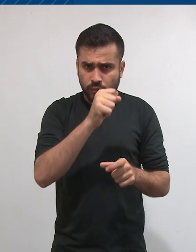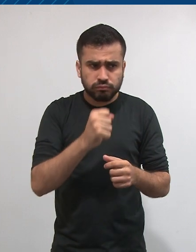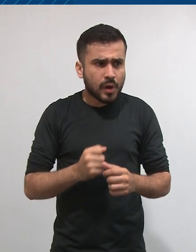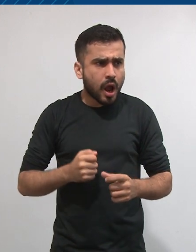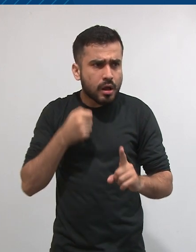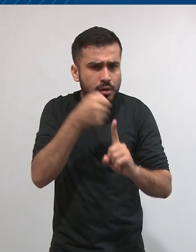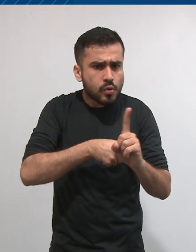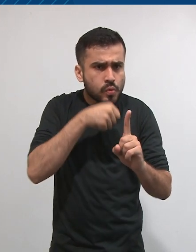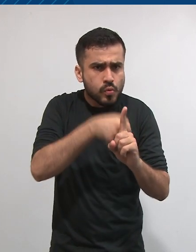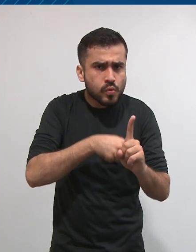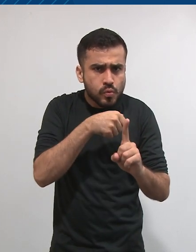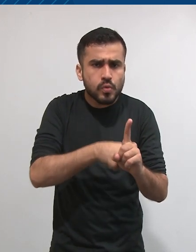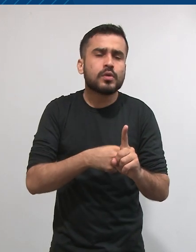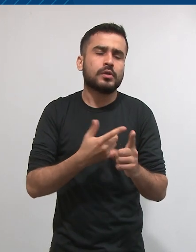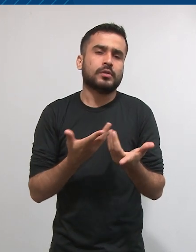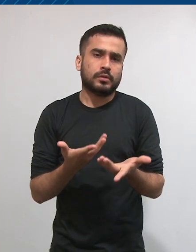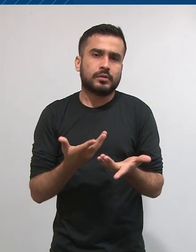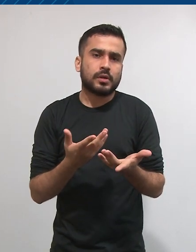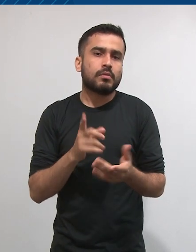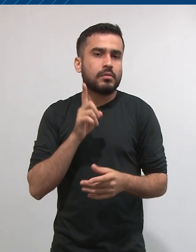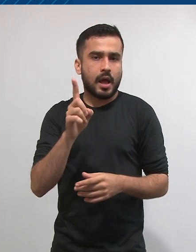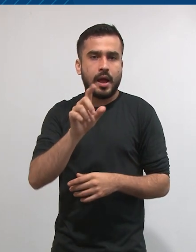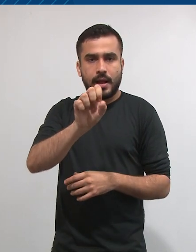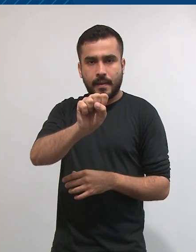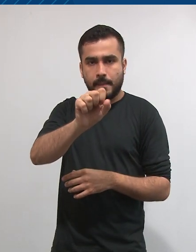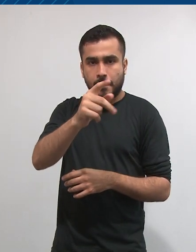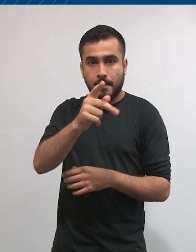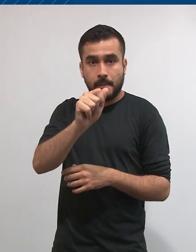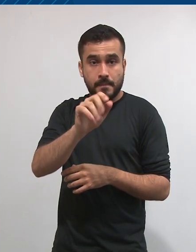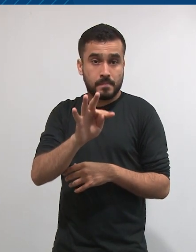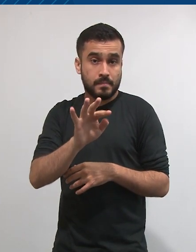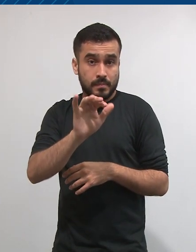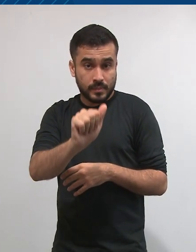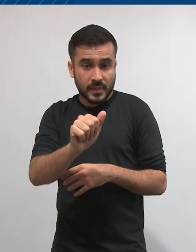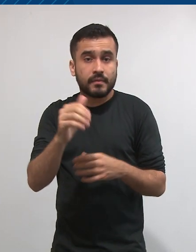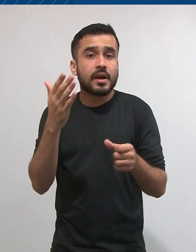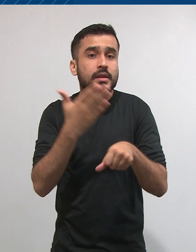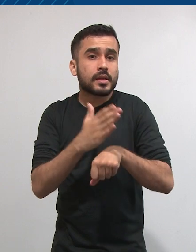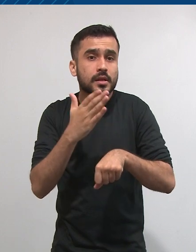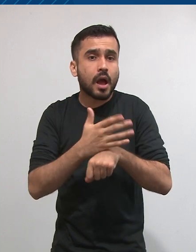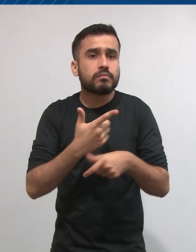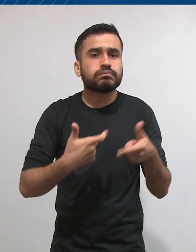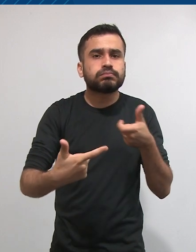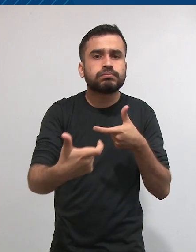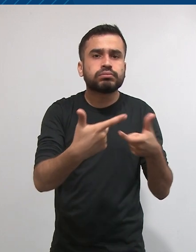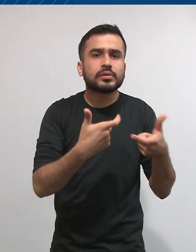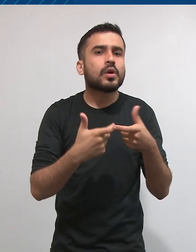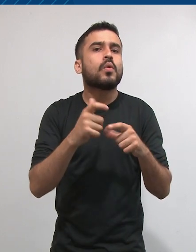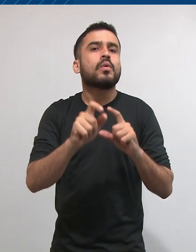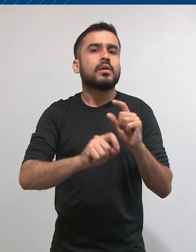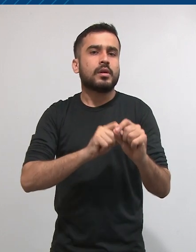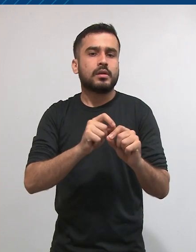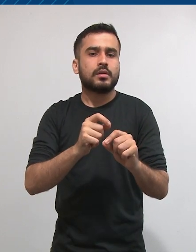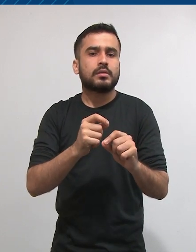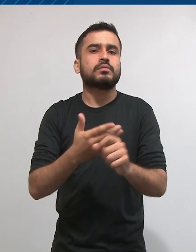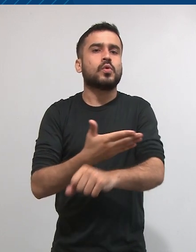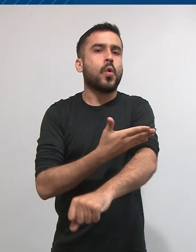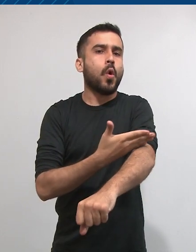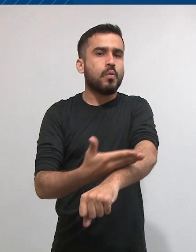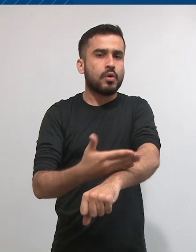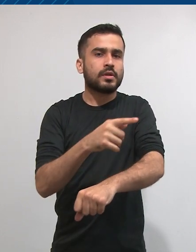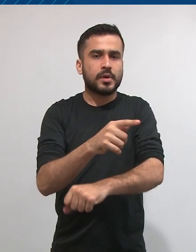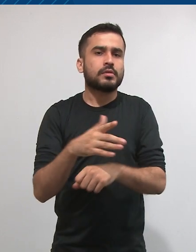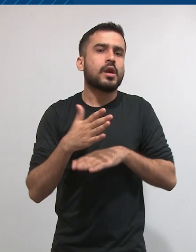vai condicionar, Esparta no caso, a guerra por meio de comportamentos que ajudem o corpo